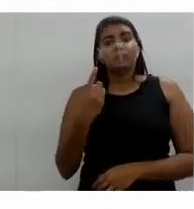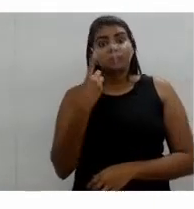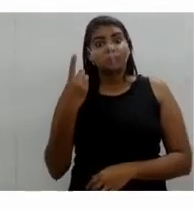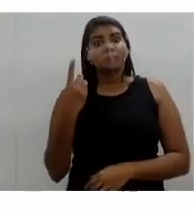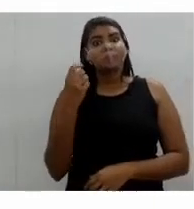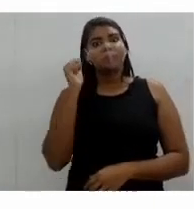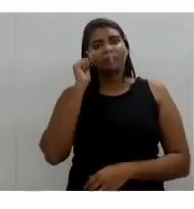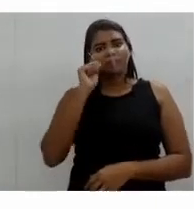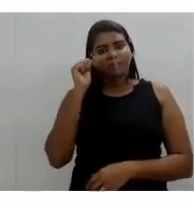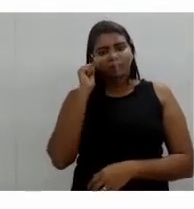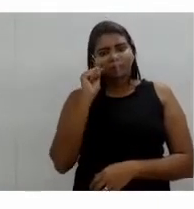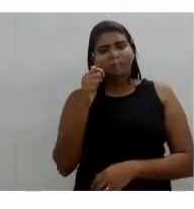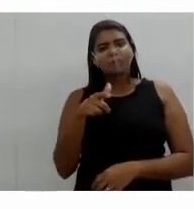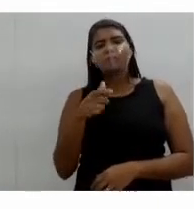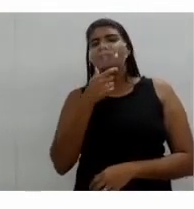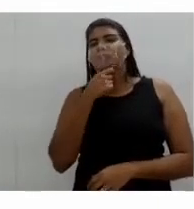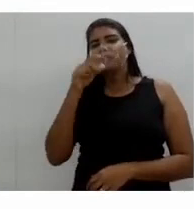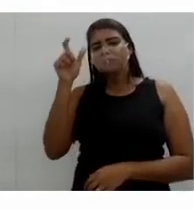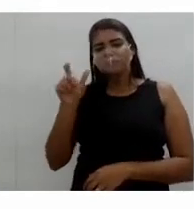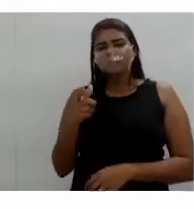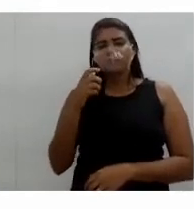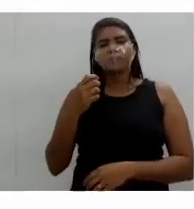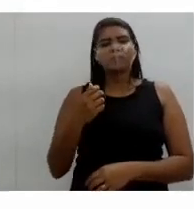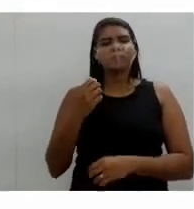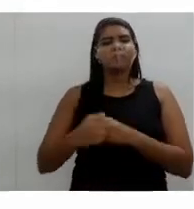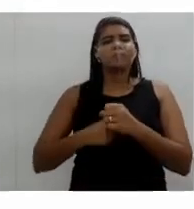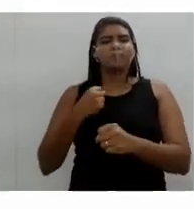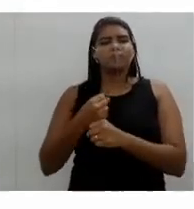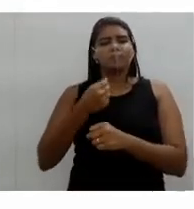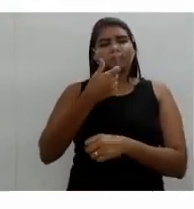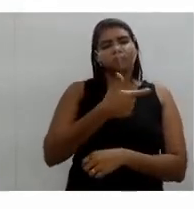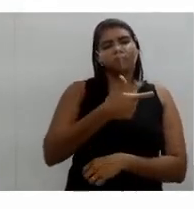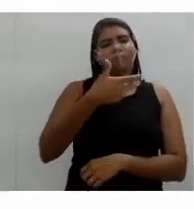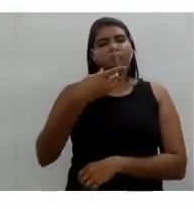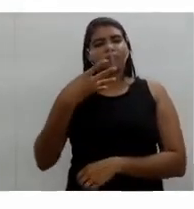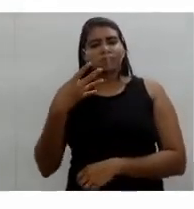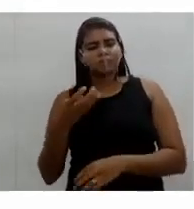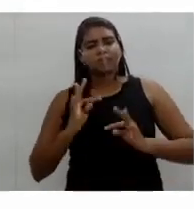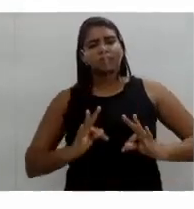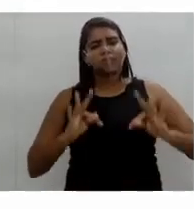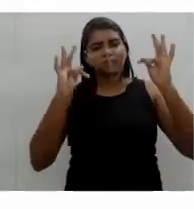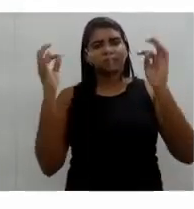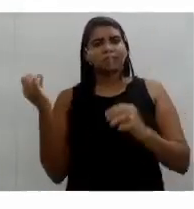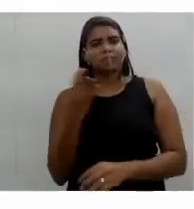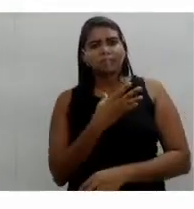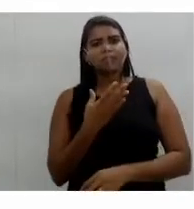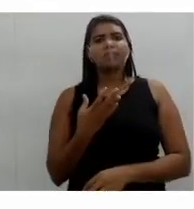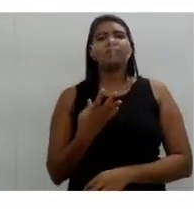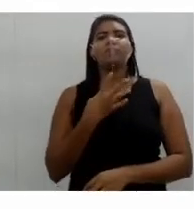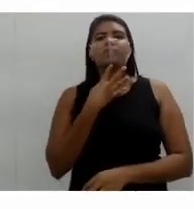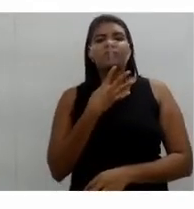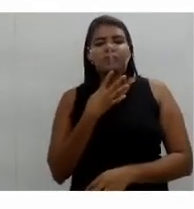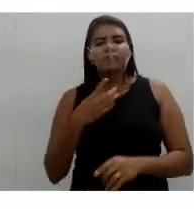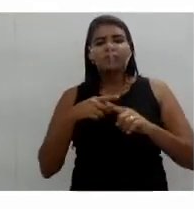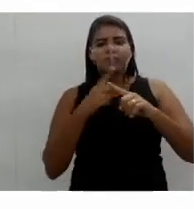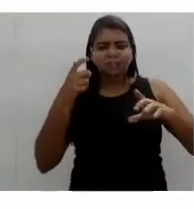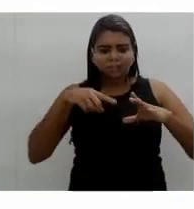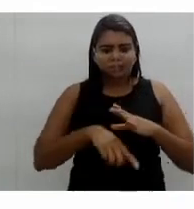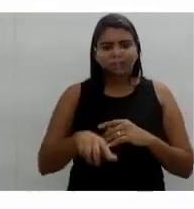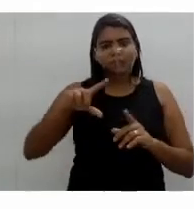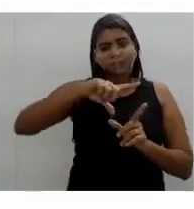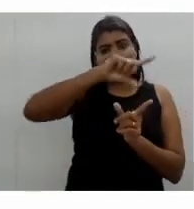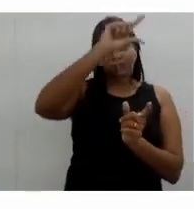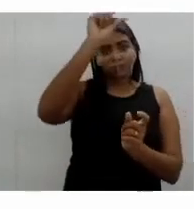próximo homem à Lua em 2024, usando tecnologias inovadoras para explorar mais a superfície